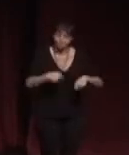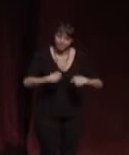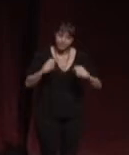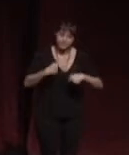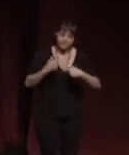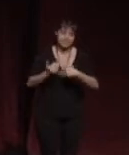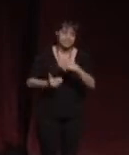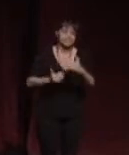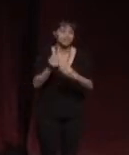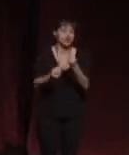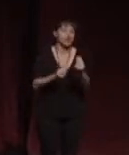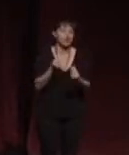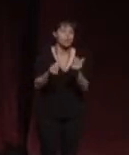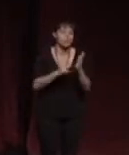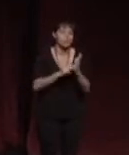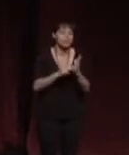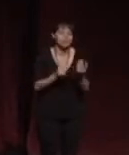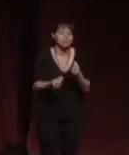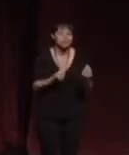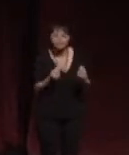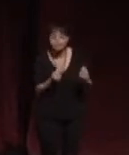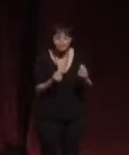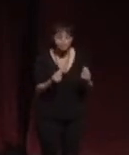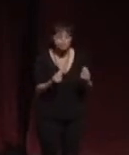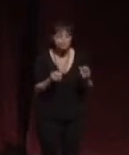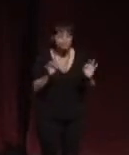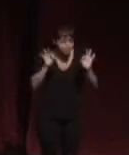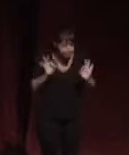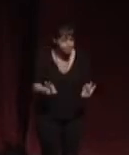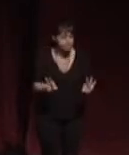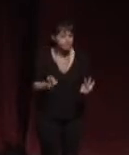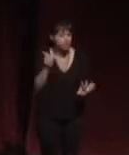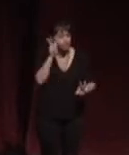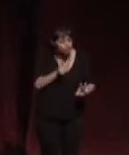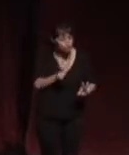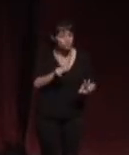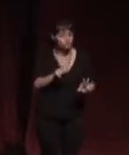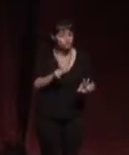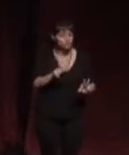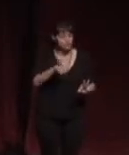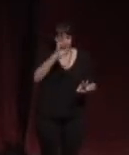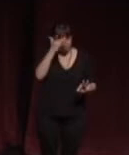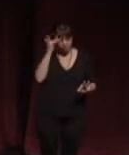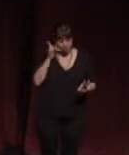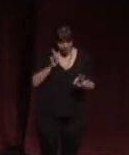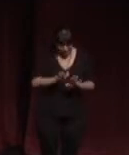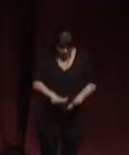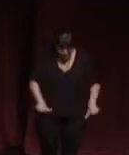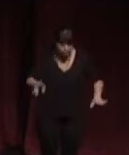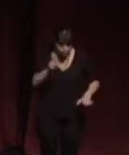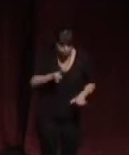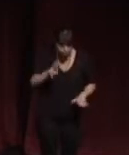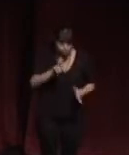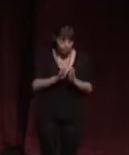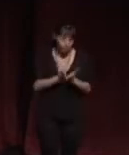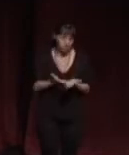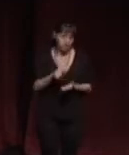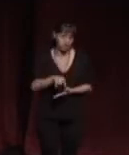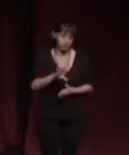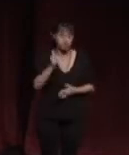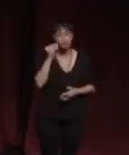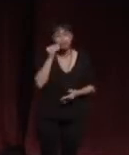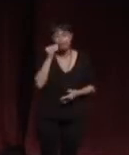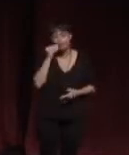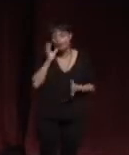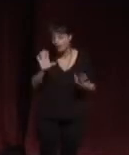uma metodologia mais firme de uso dos livros. mas as oportunidades são assim,